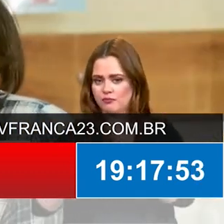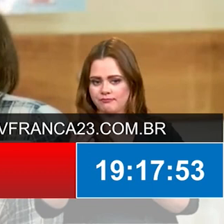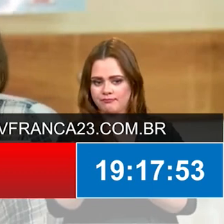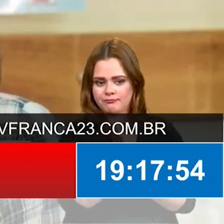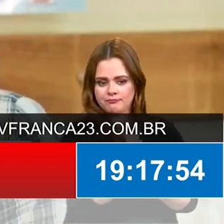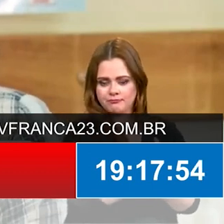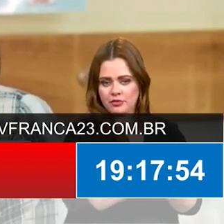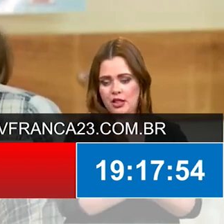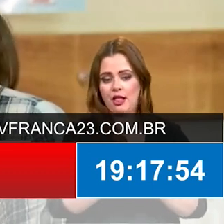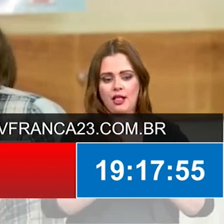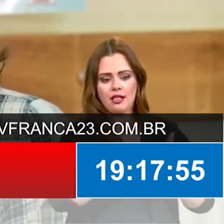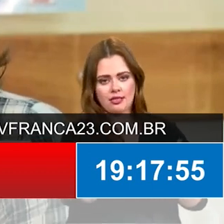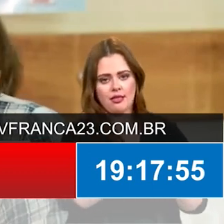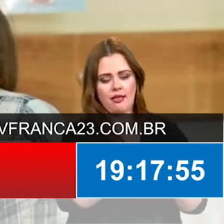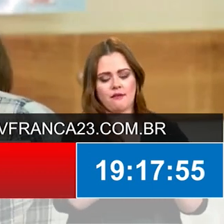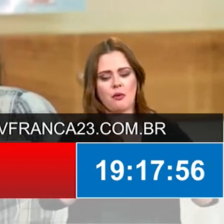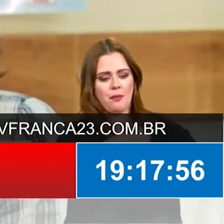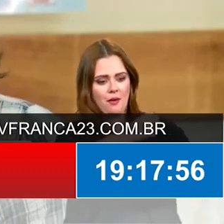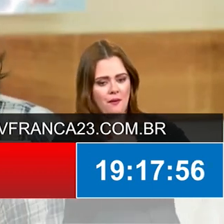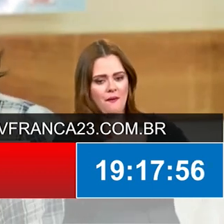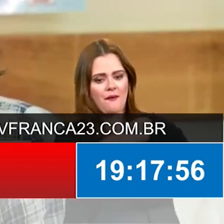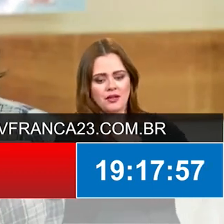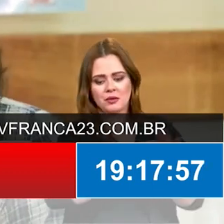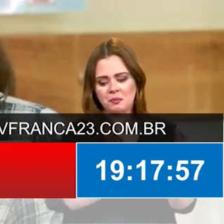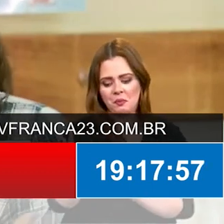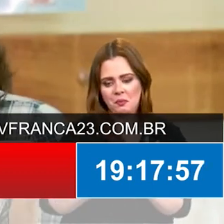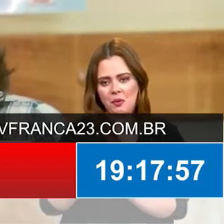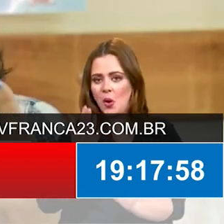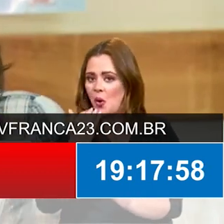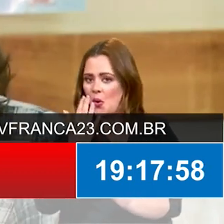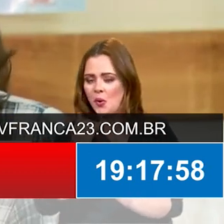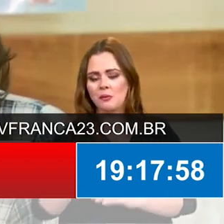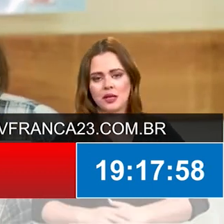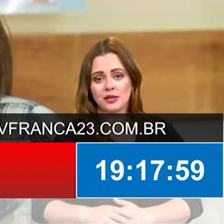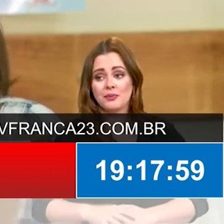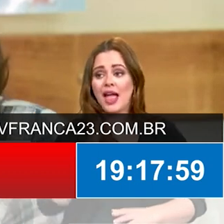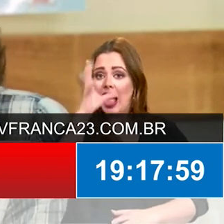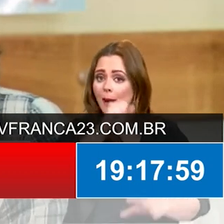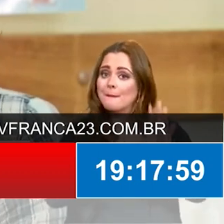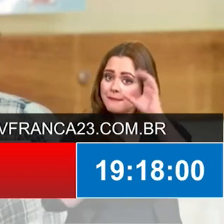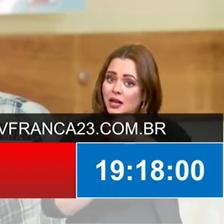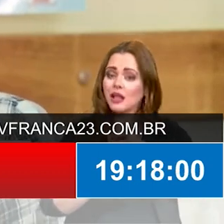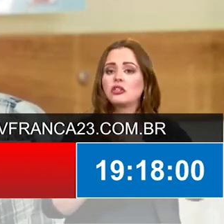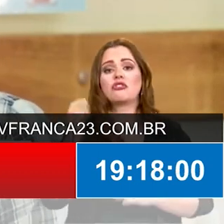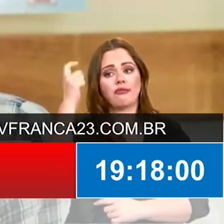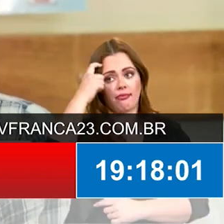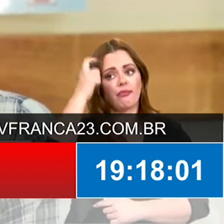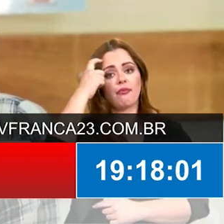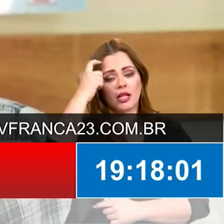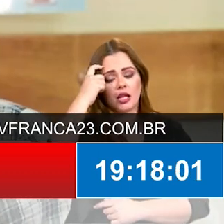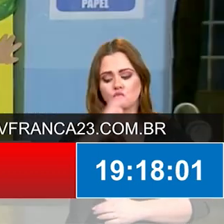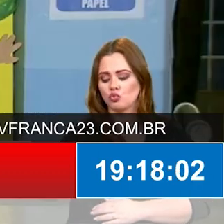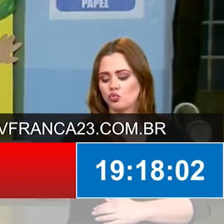a tia da cozinha e ela prepara uma salada maravilhosa. Então eles aprendem e têm essa consciência